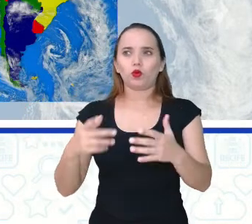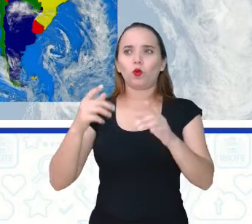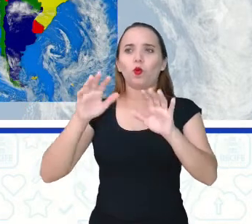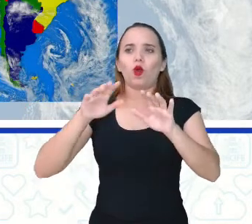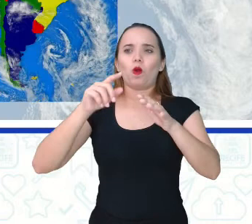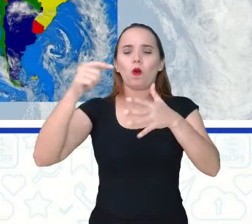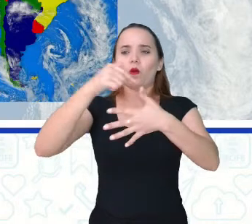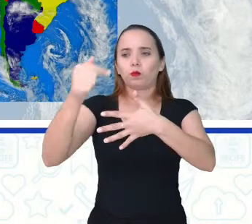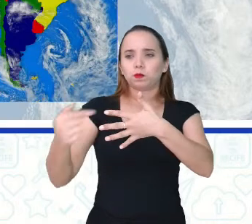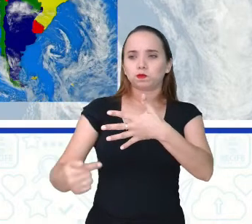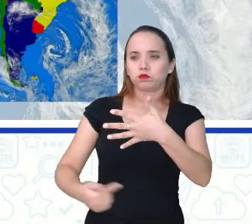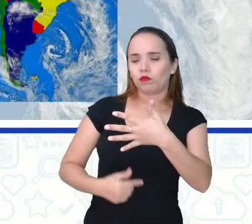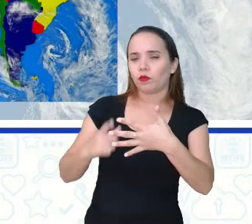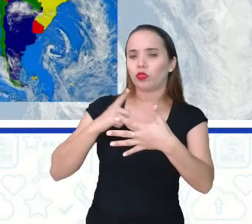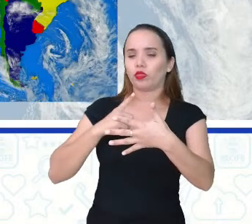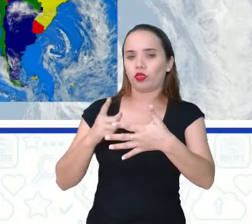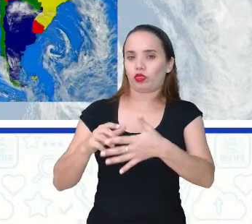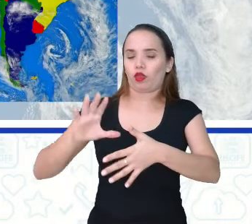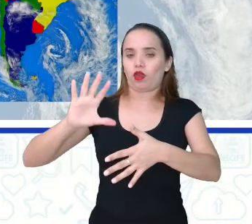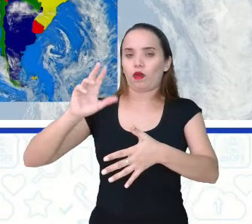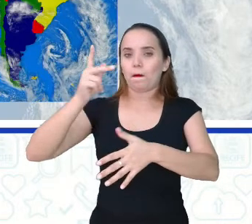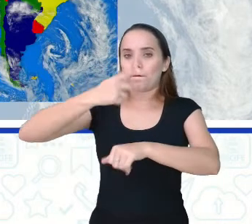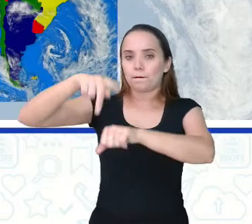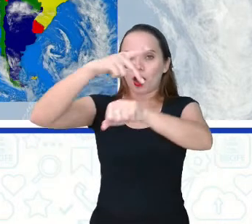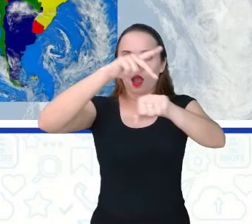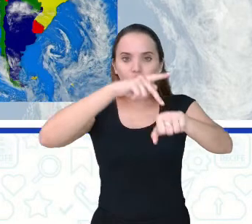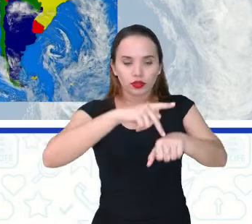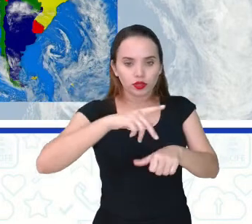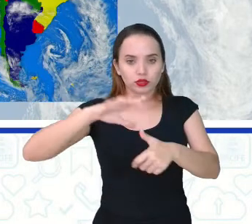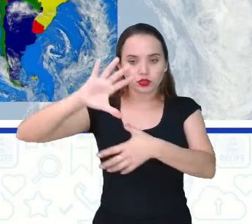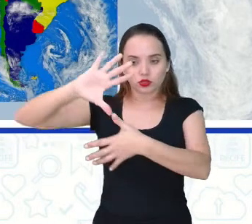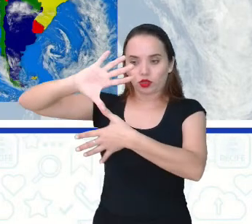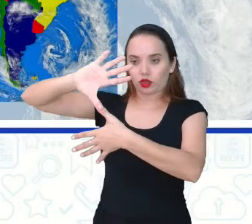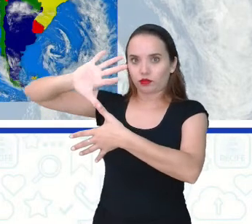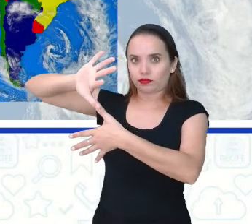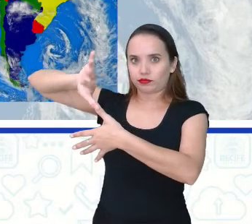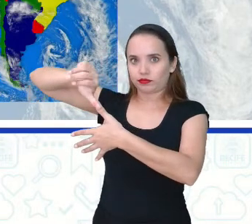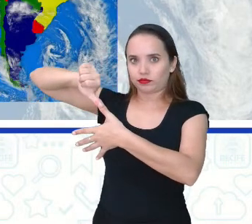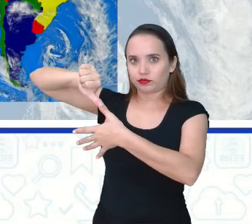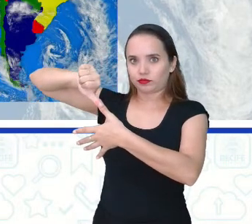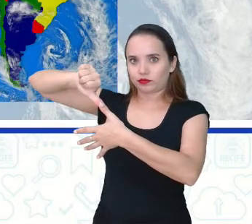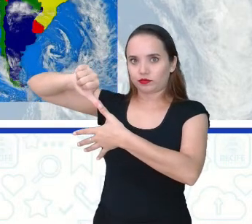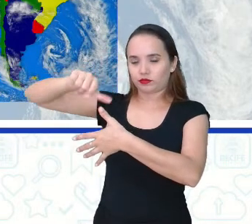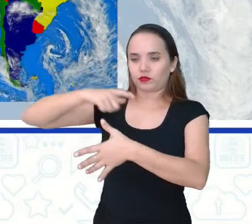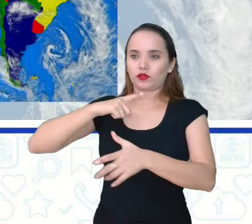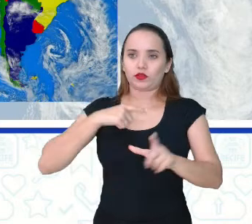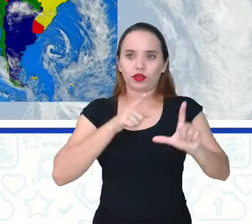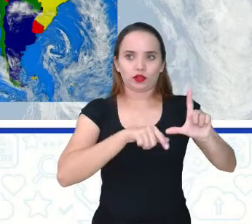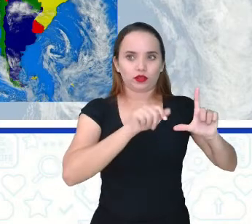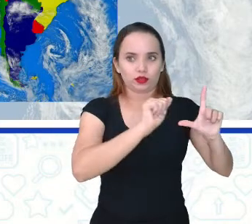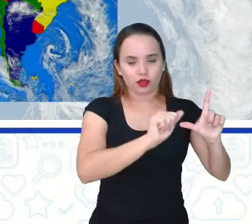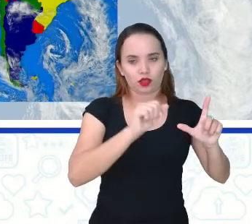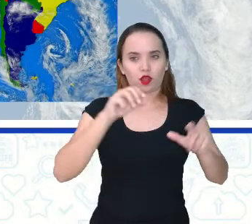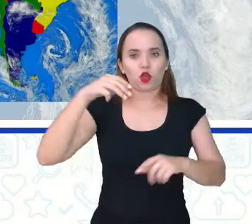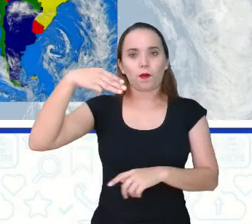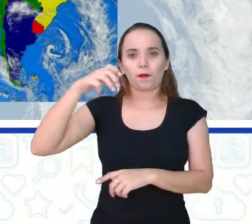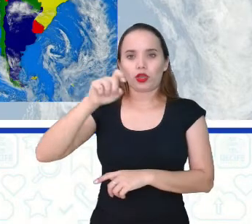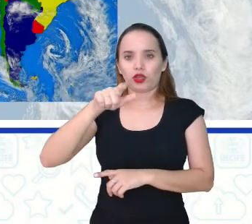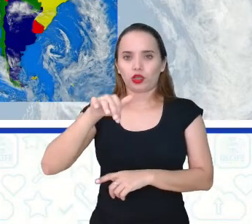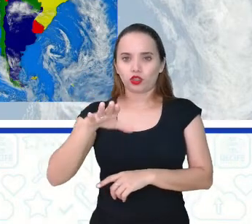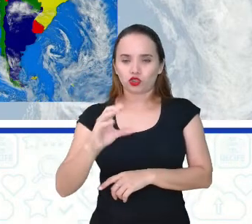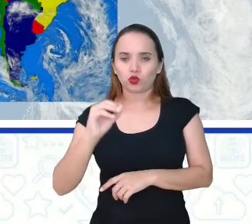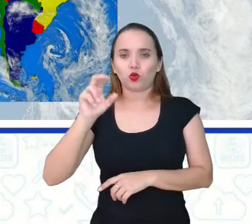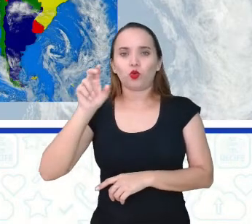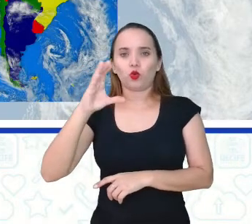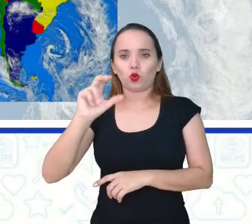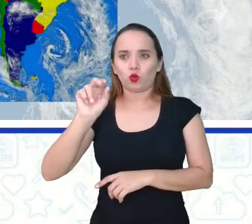os países da América do Norte? Olha, aí eu tenho as alternativas A, México, Cuba e